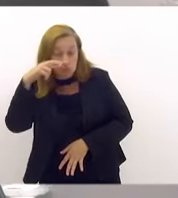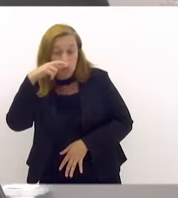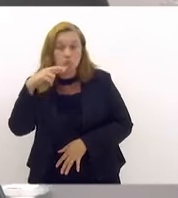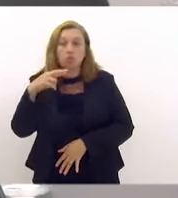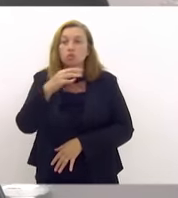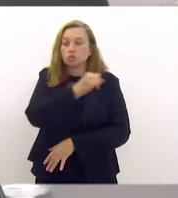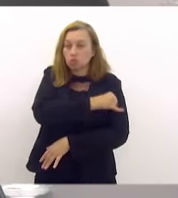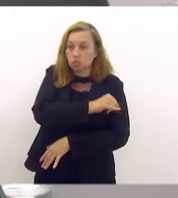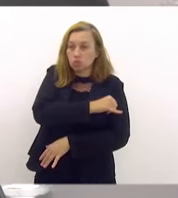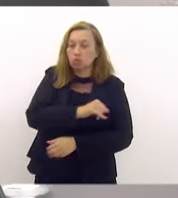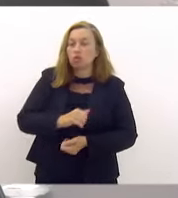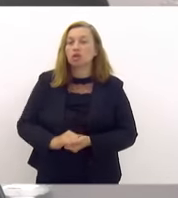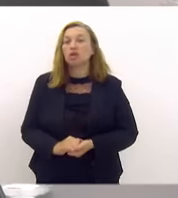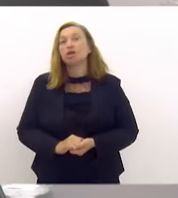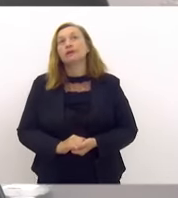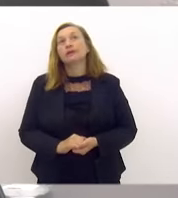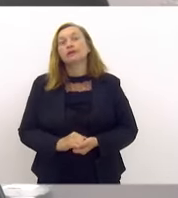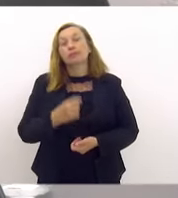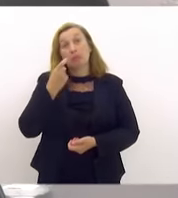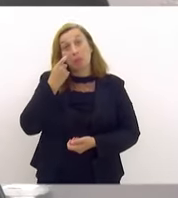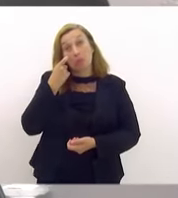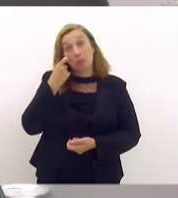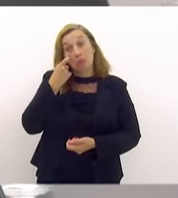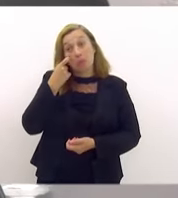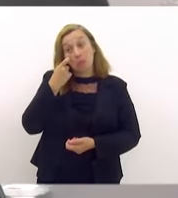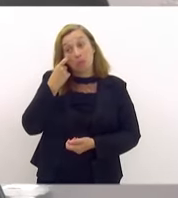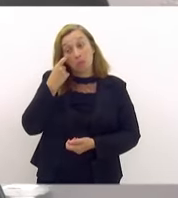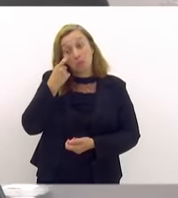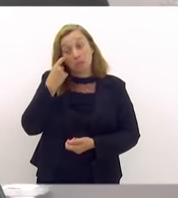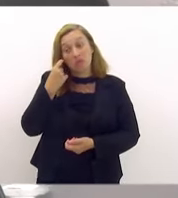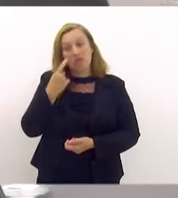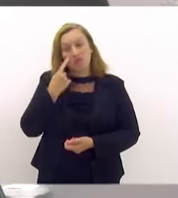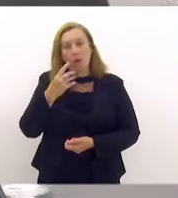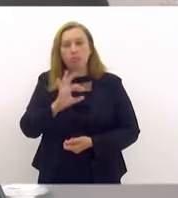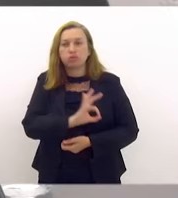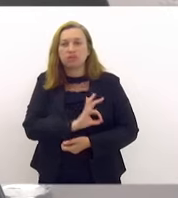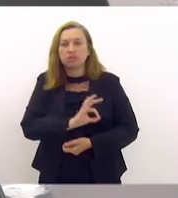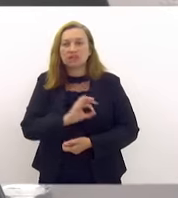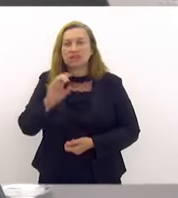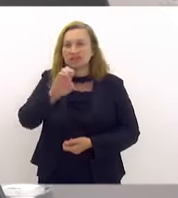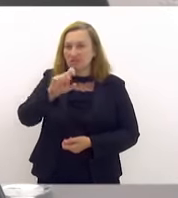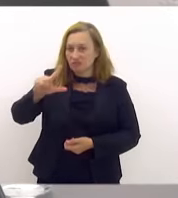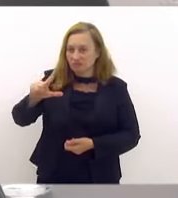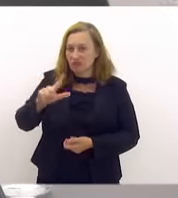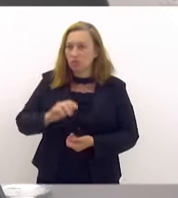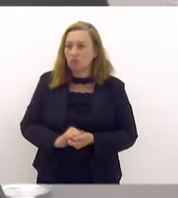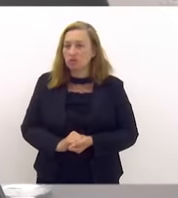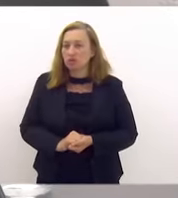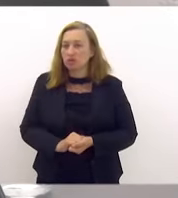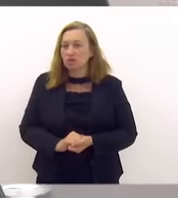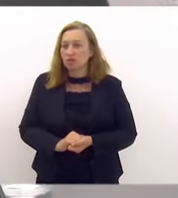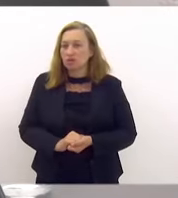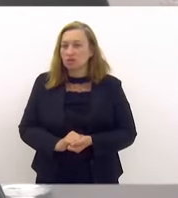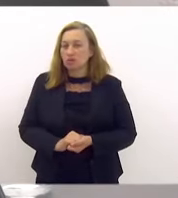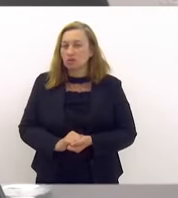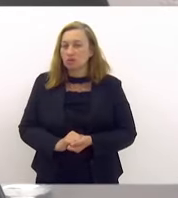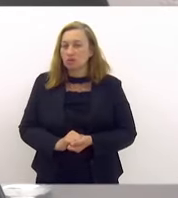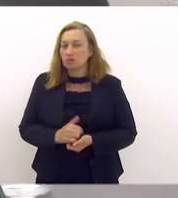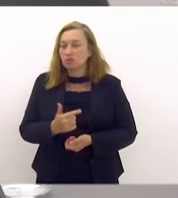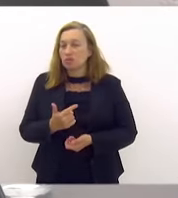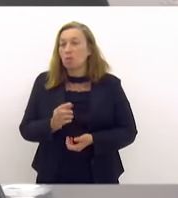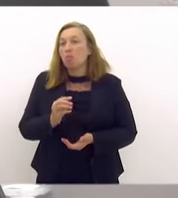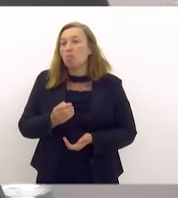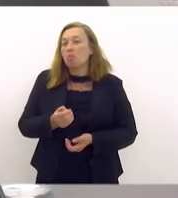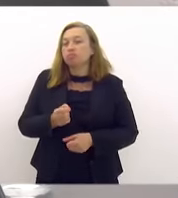complexo eh nós estamos diante de uma polícia civil que ficou muito tempo sem investimento a